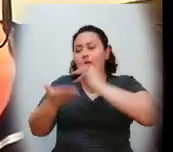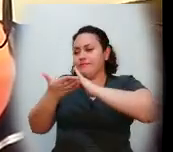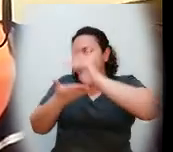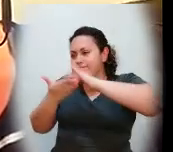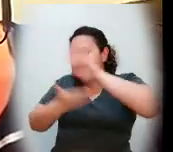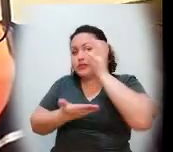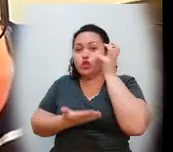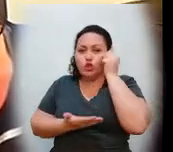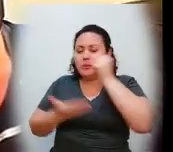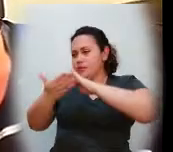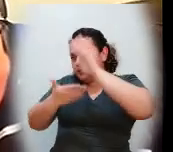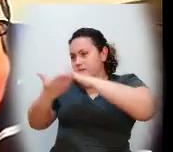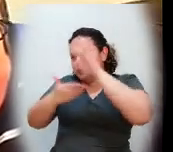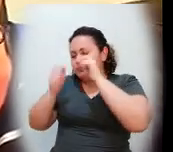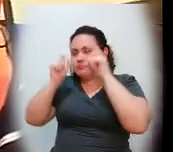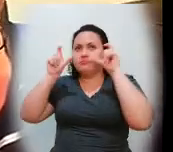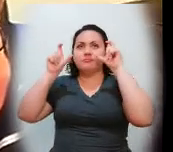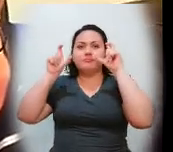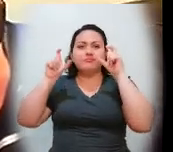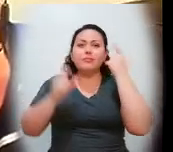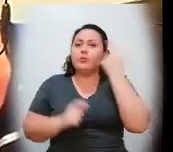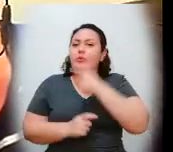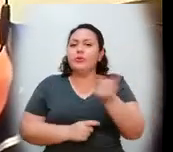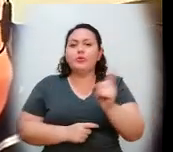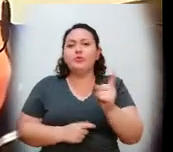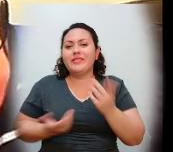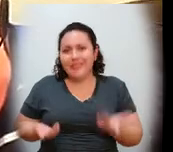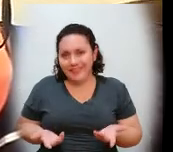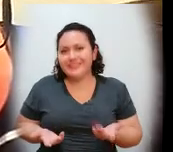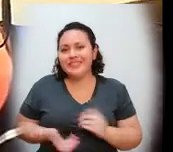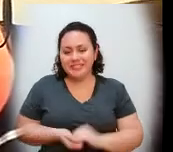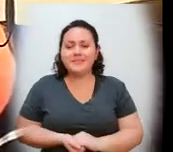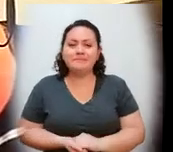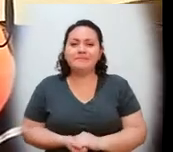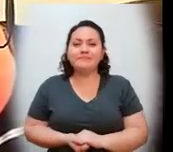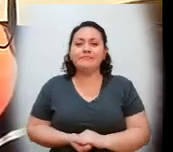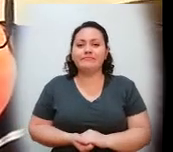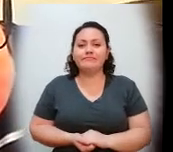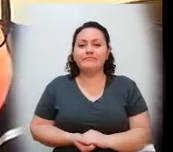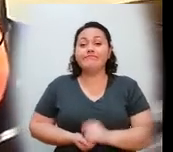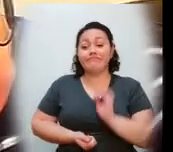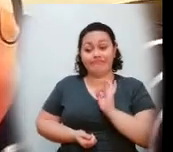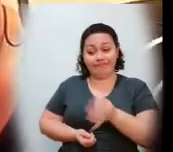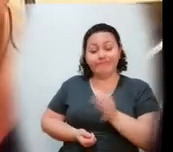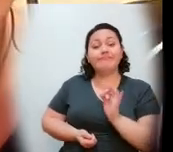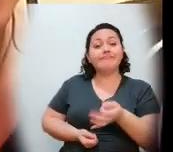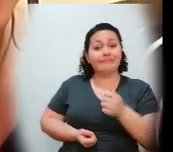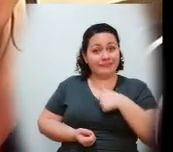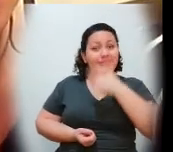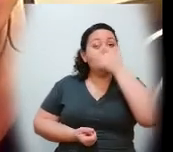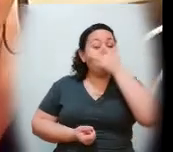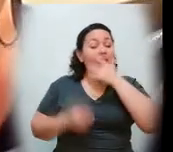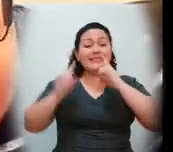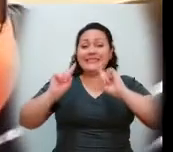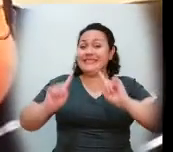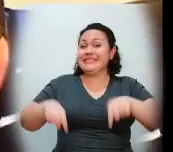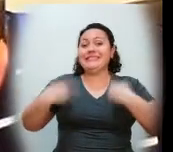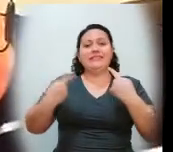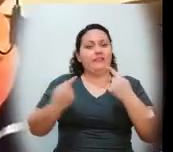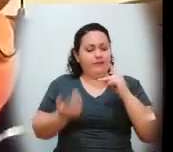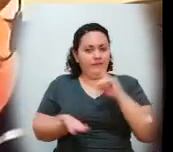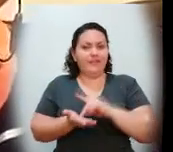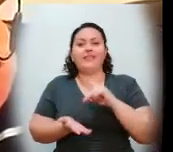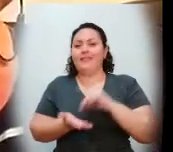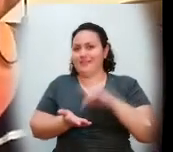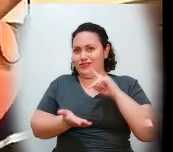celular, às vezes, para dormir, e aí não consegue pegar no sono, né? Eu acho que esse é um dos grandes desafios,